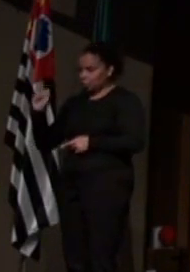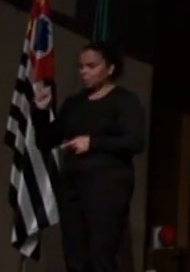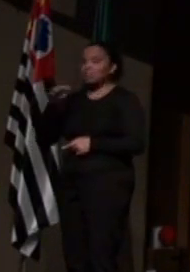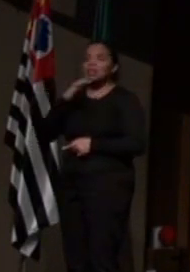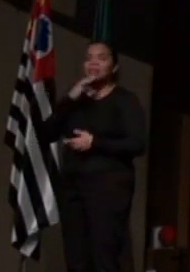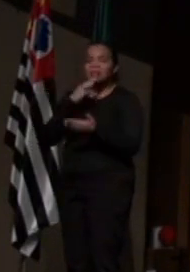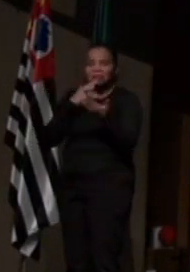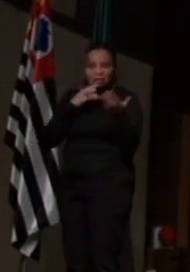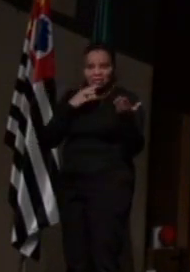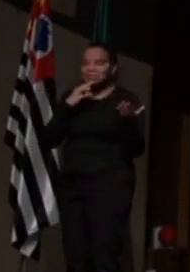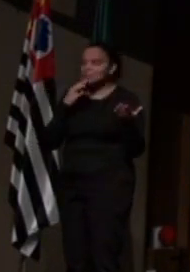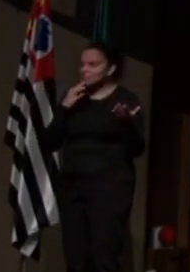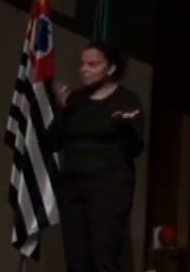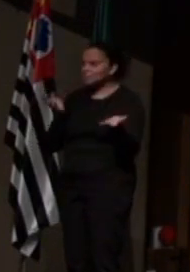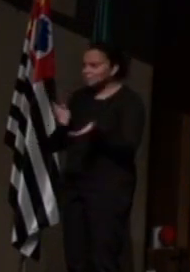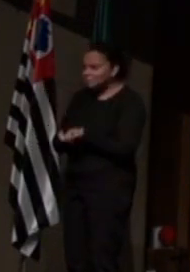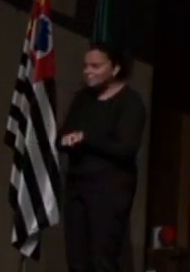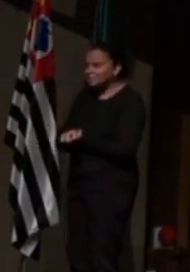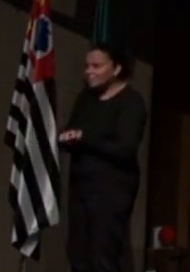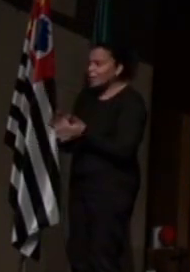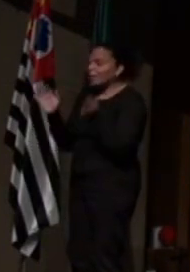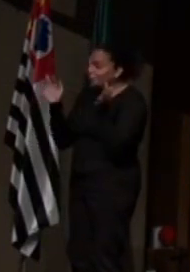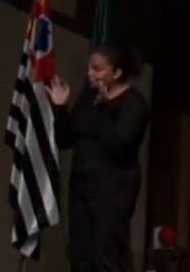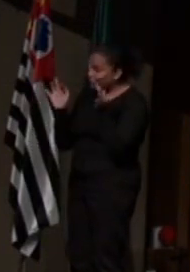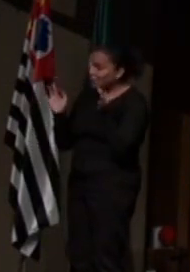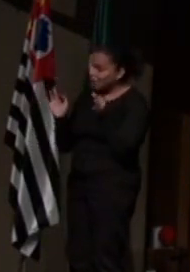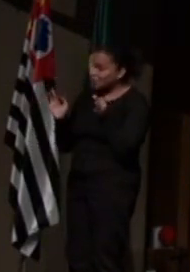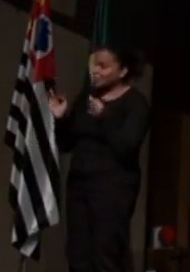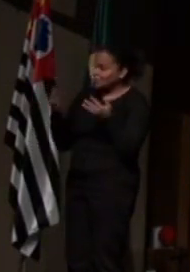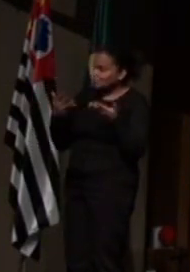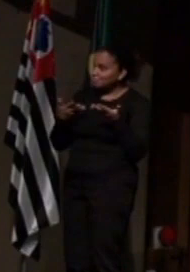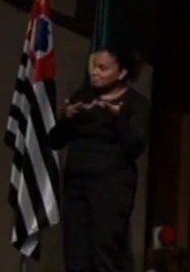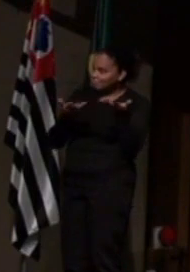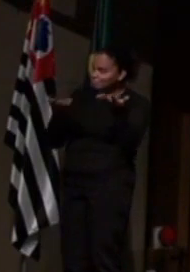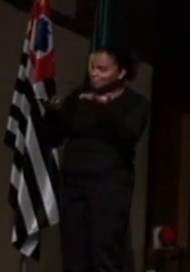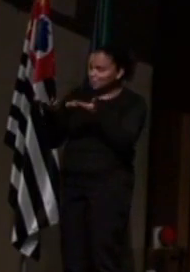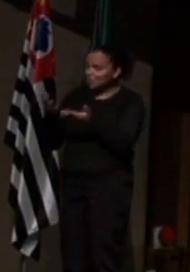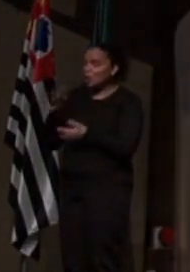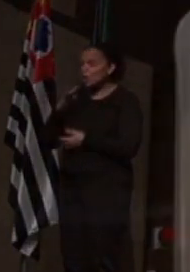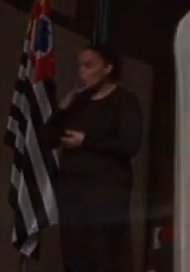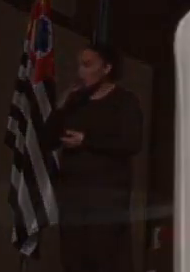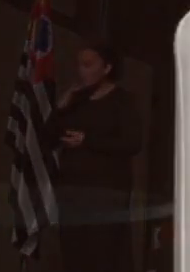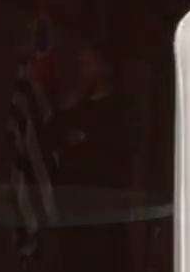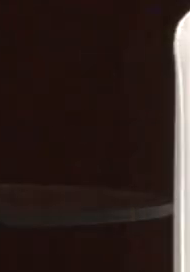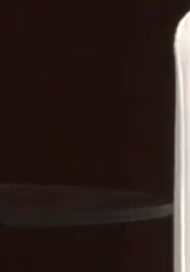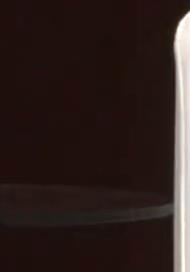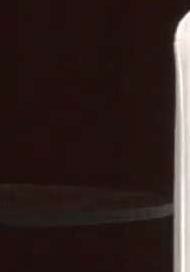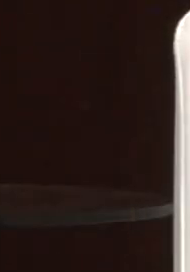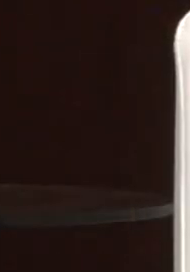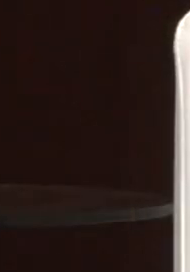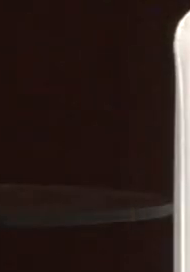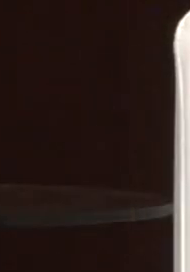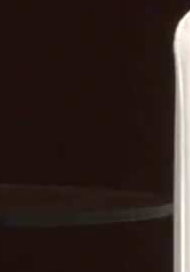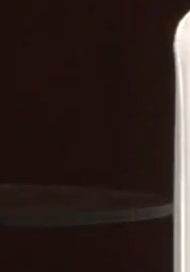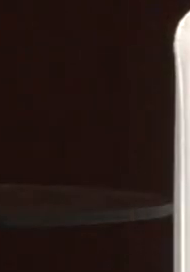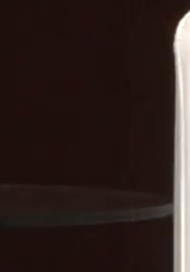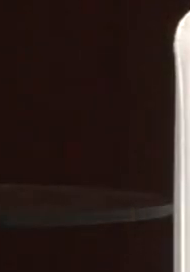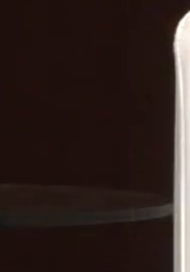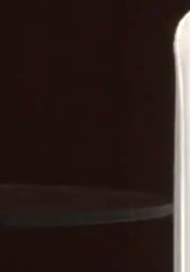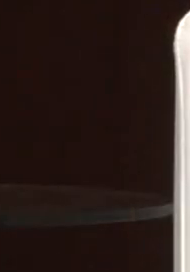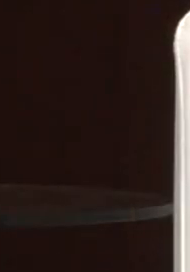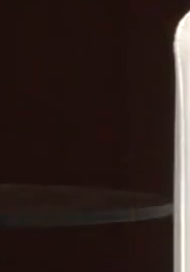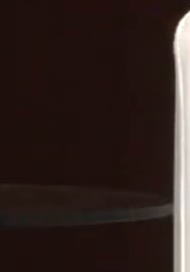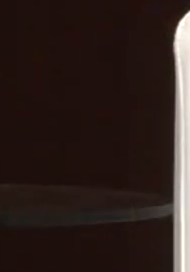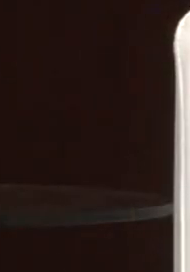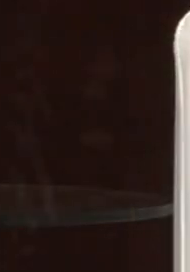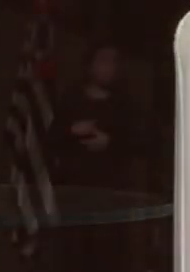Então, fico feliz. Então, ganhou um sorrisinho aqui. E conhecer a Wikipédia